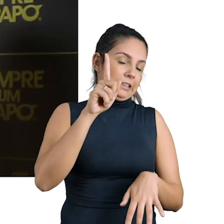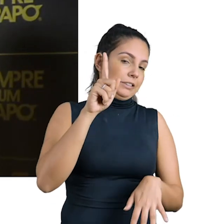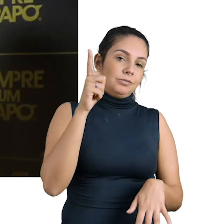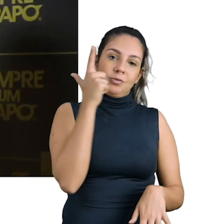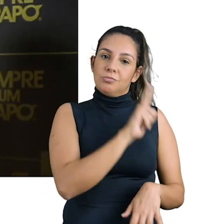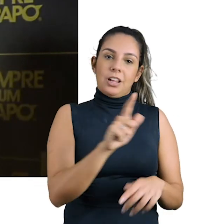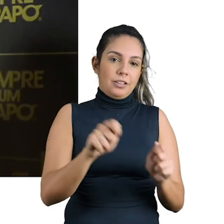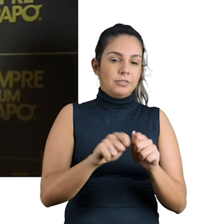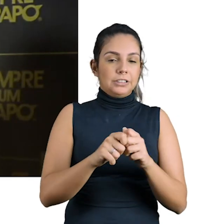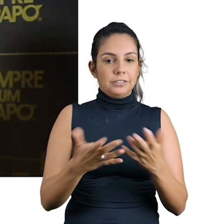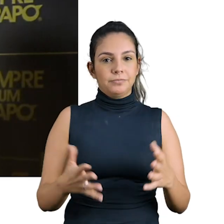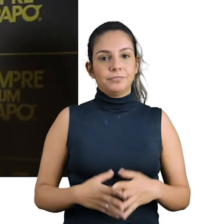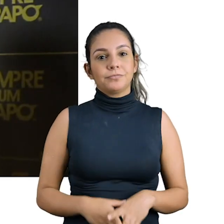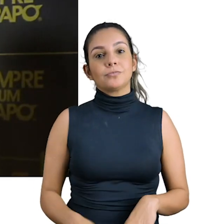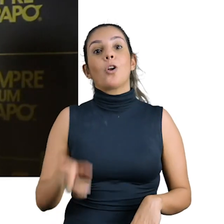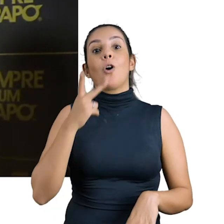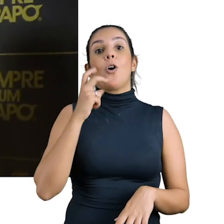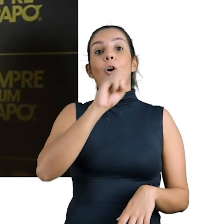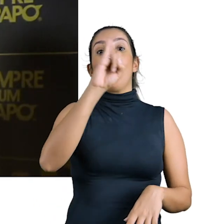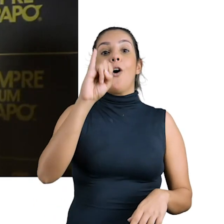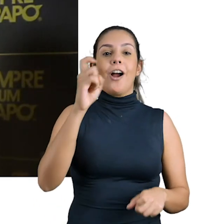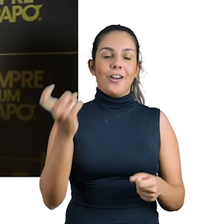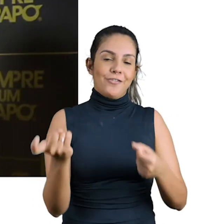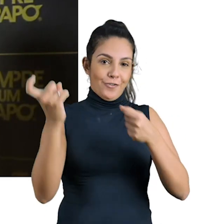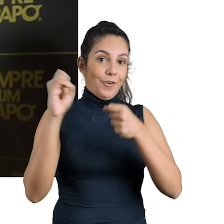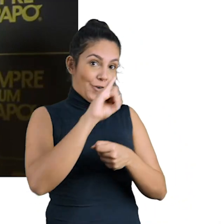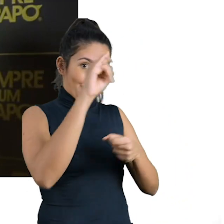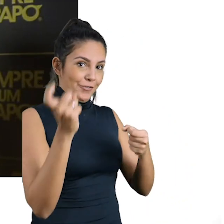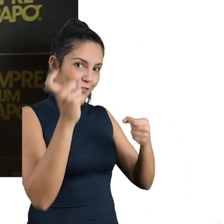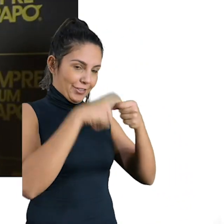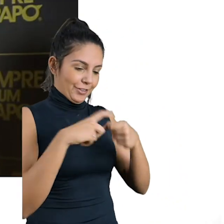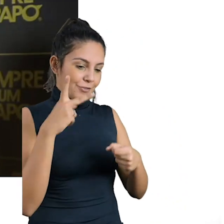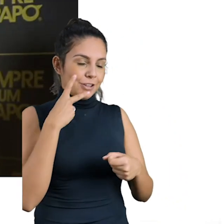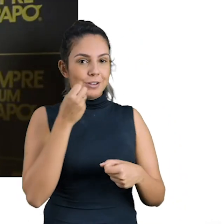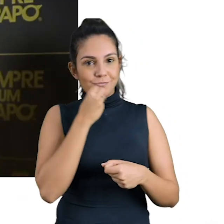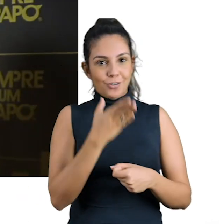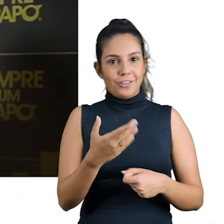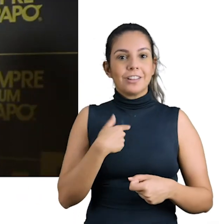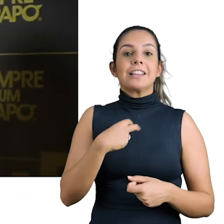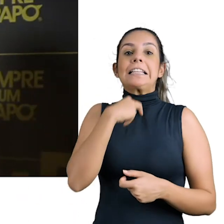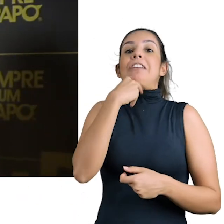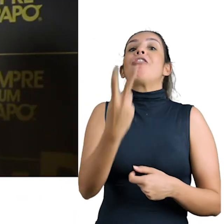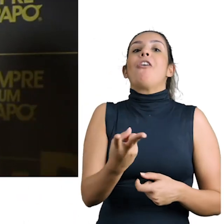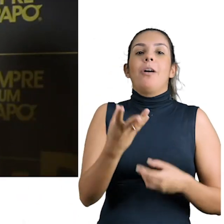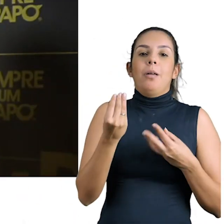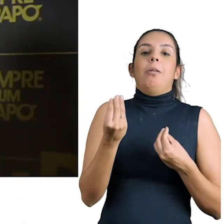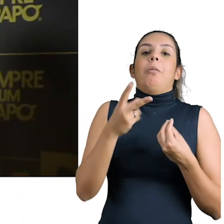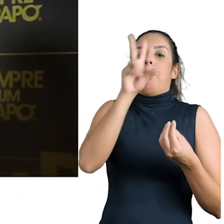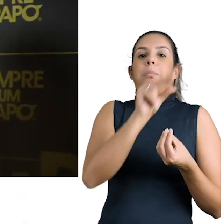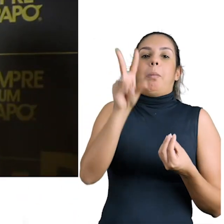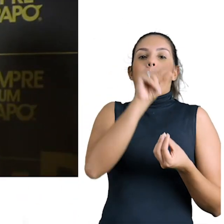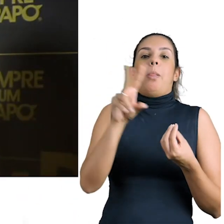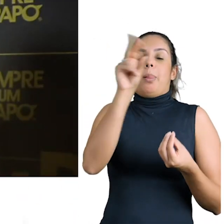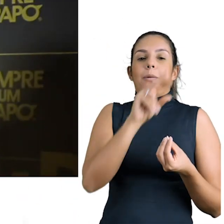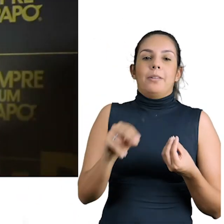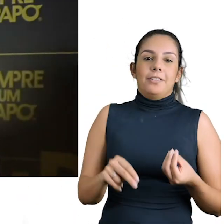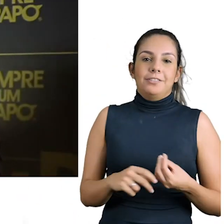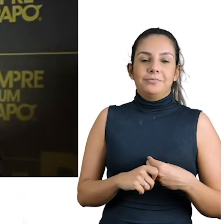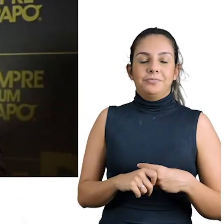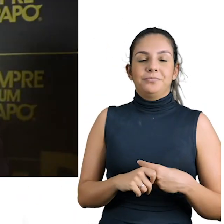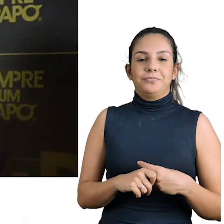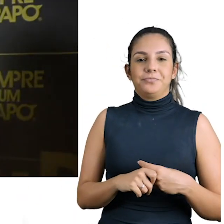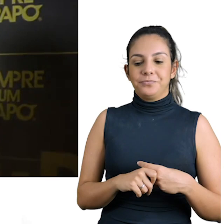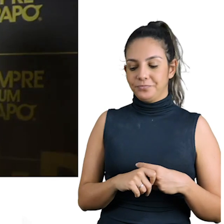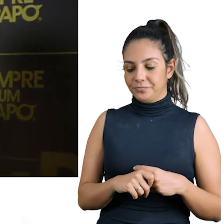ter aglomeração, né? Oi, voltei. Ei, Lili, que bom. Nossa, eu estava sem voz aqui, o tanto que eu falei já, pelo amor de